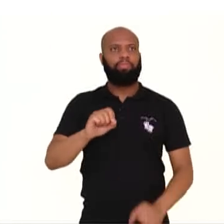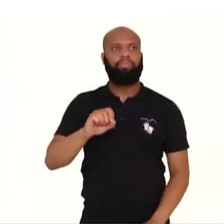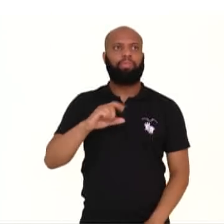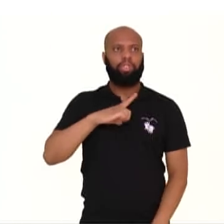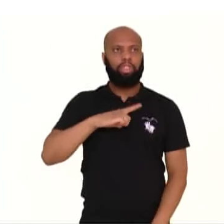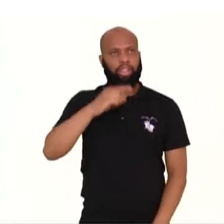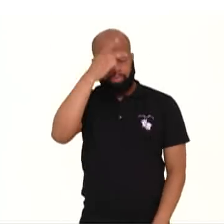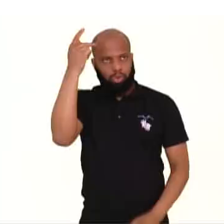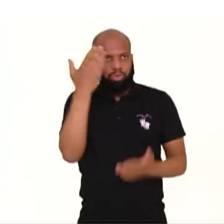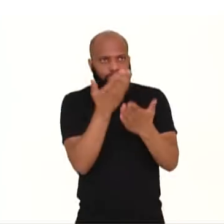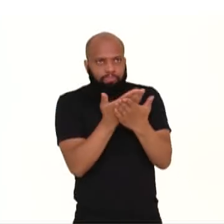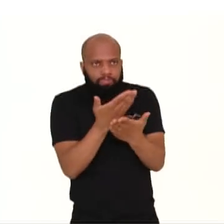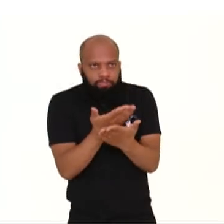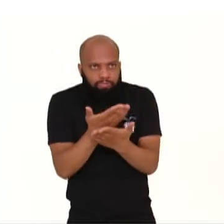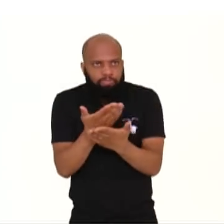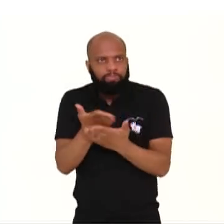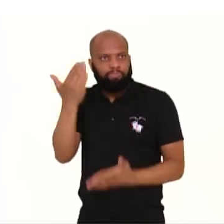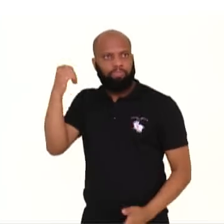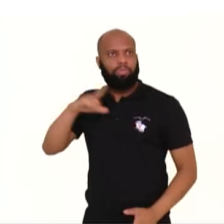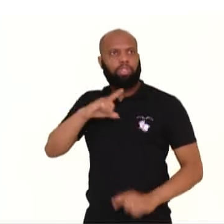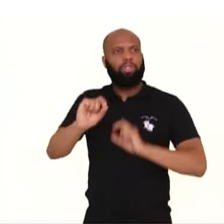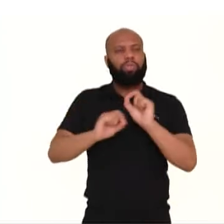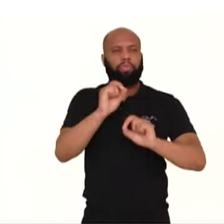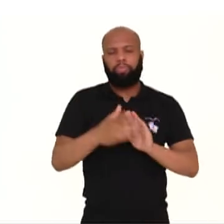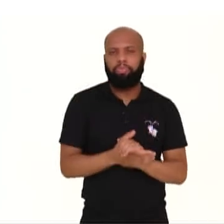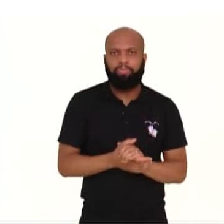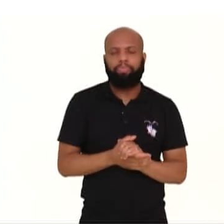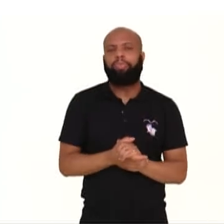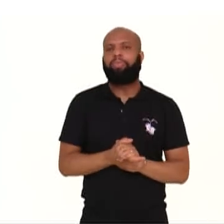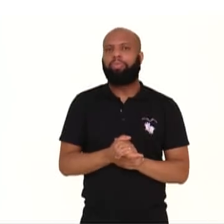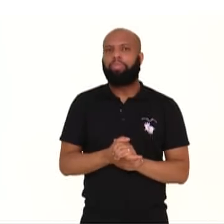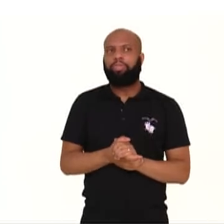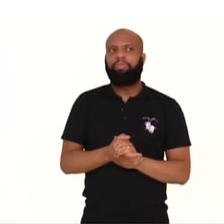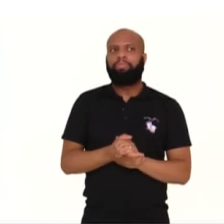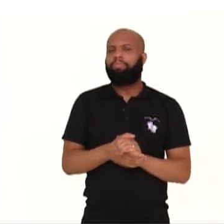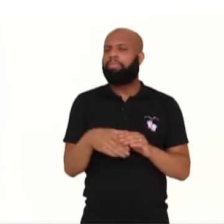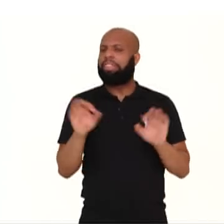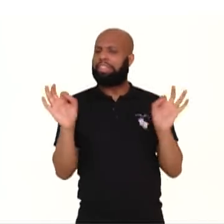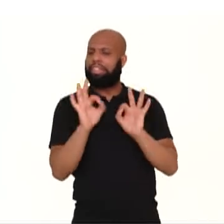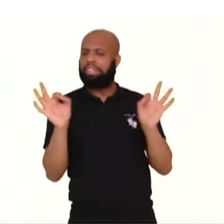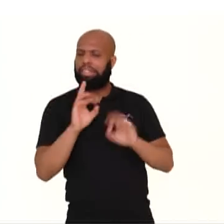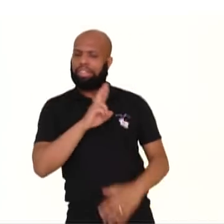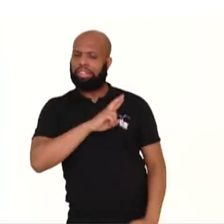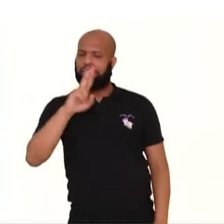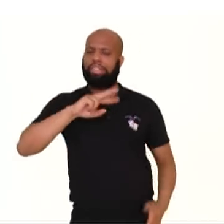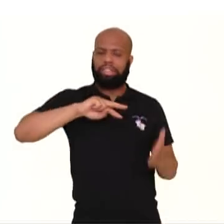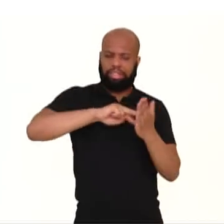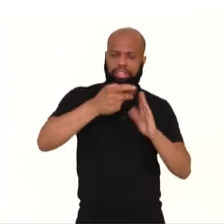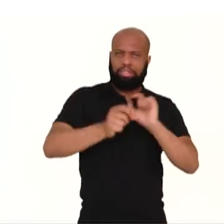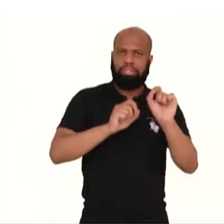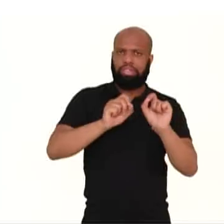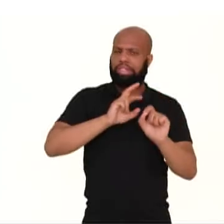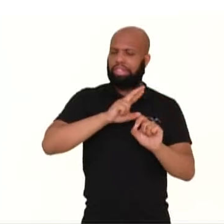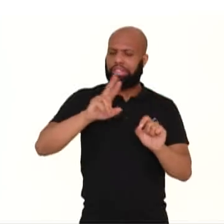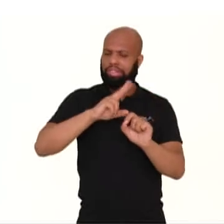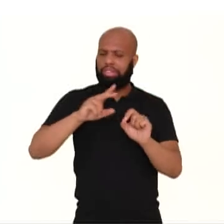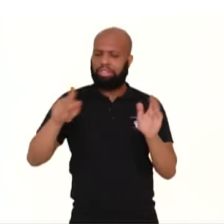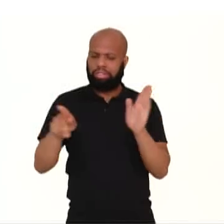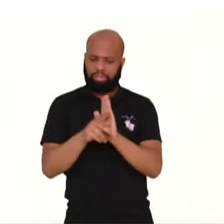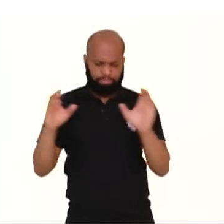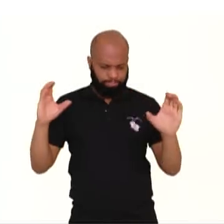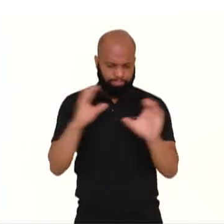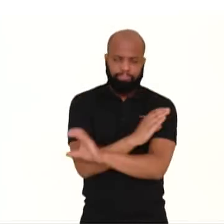grande estudioso da cultura grega antiga, disse o seguinte: não praticar a religião significaria não ser completamente si